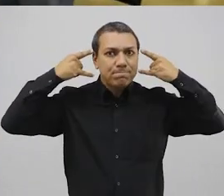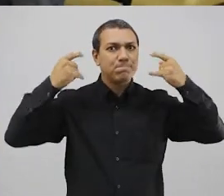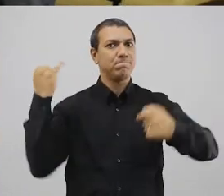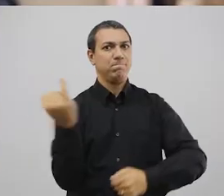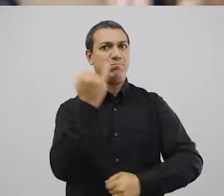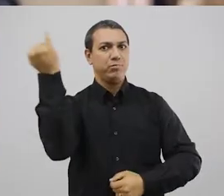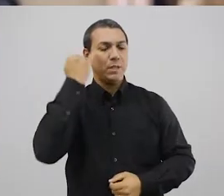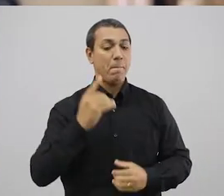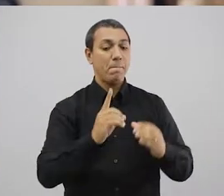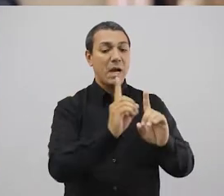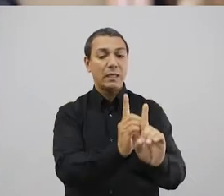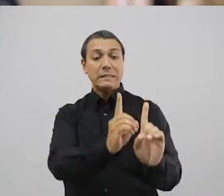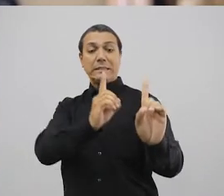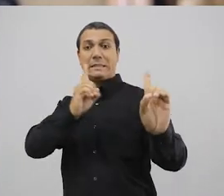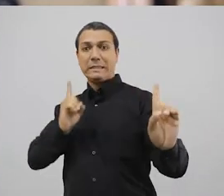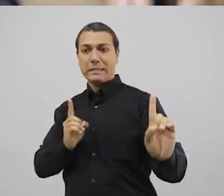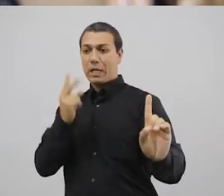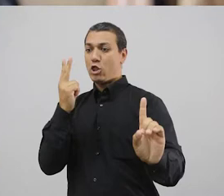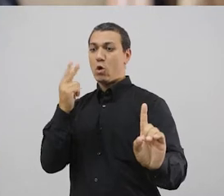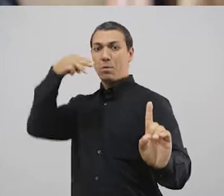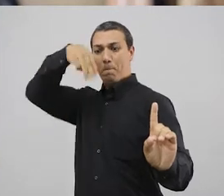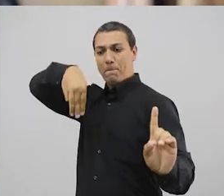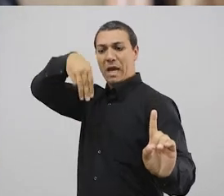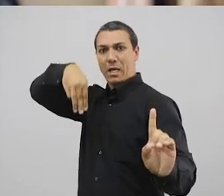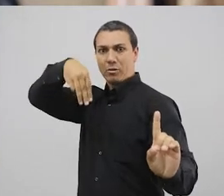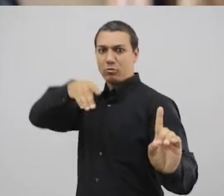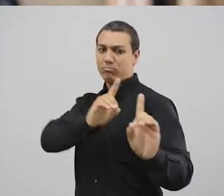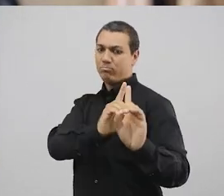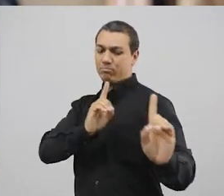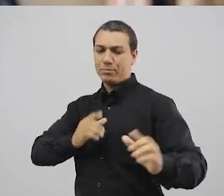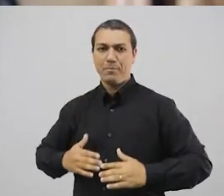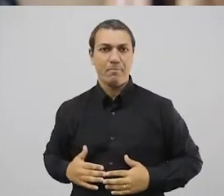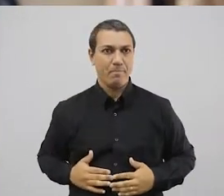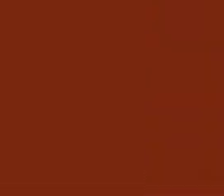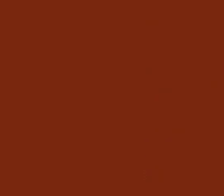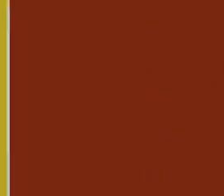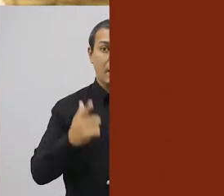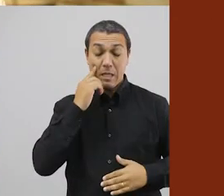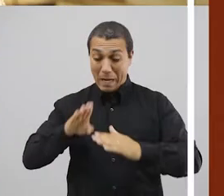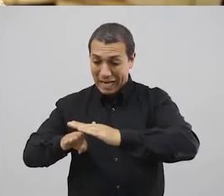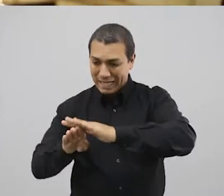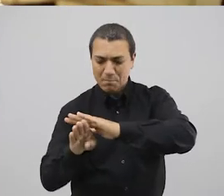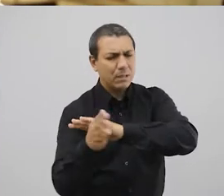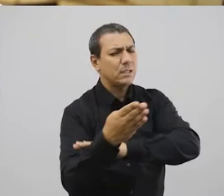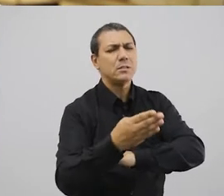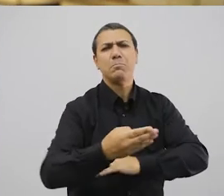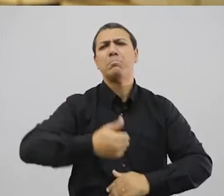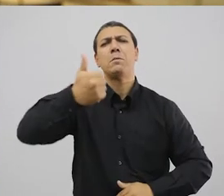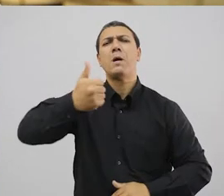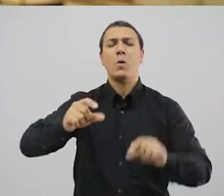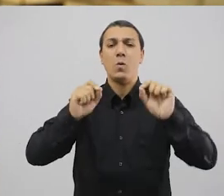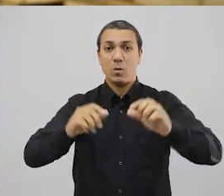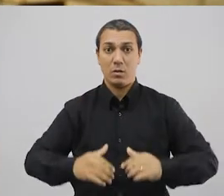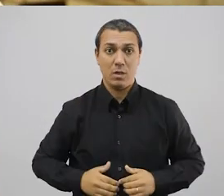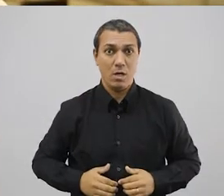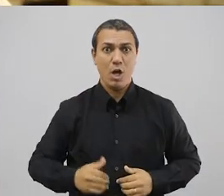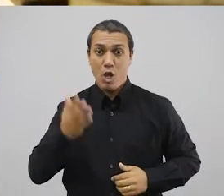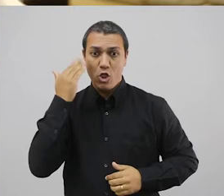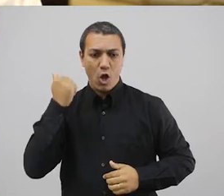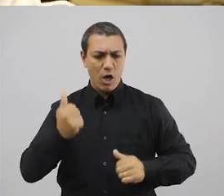máscara e é obrigatório manter a distância de 2m entre uma pessoa e outra uma das primeiras adaptações